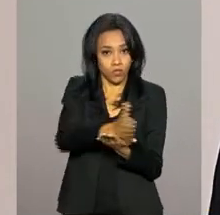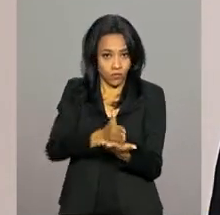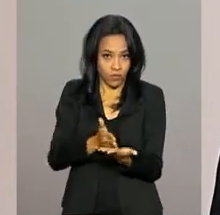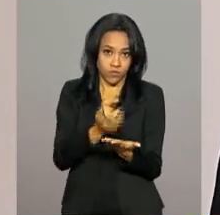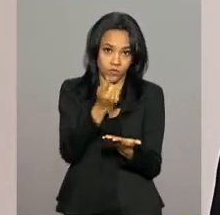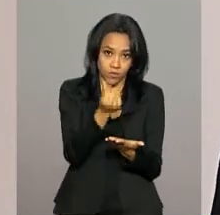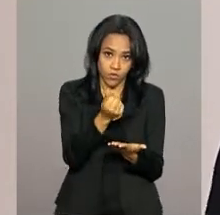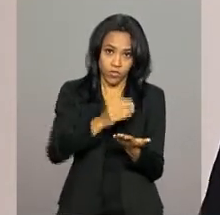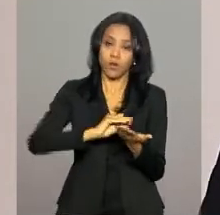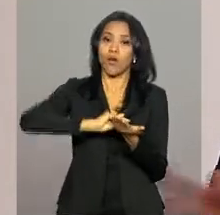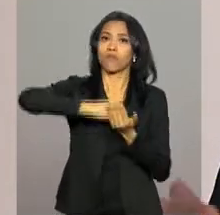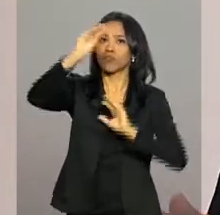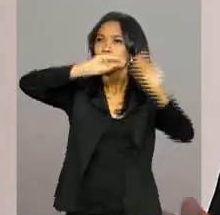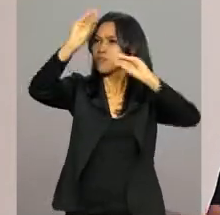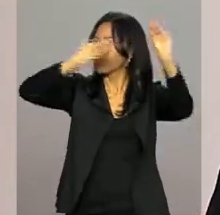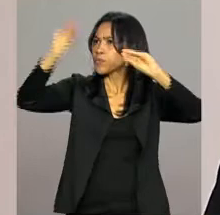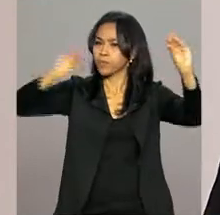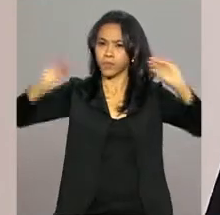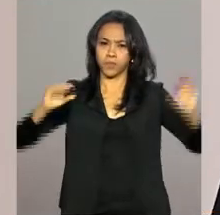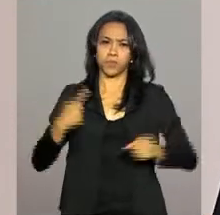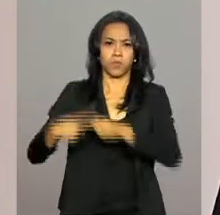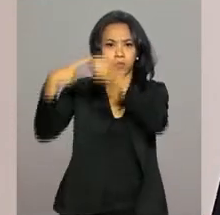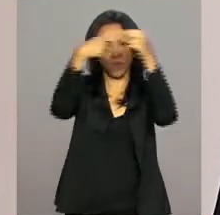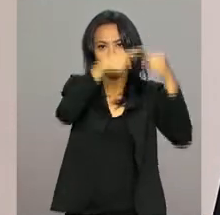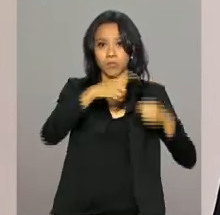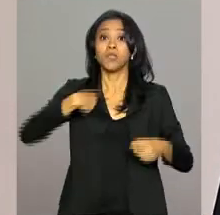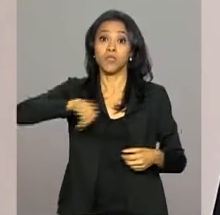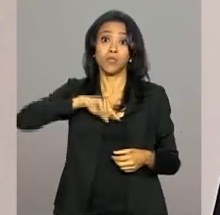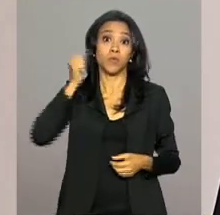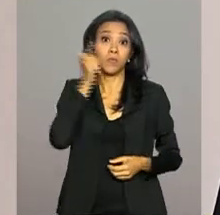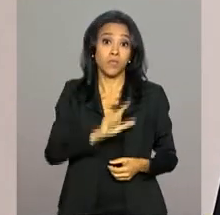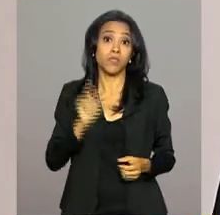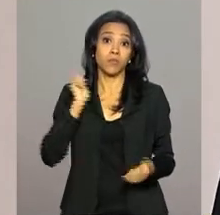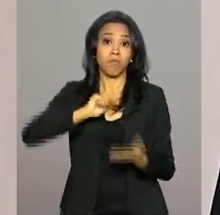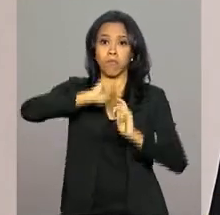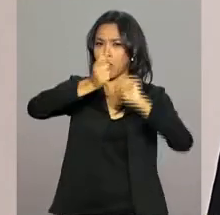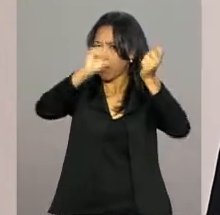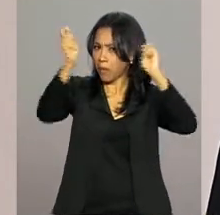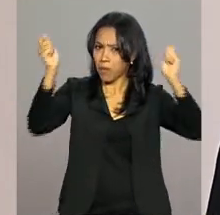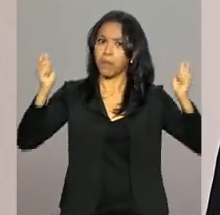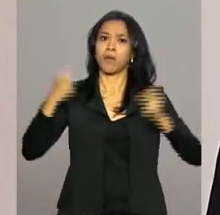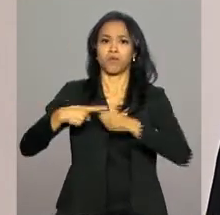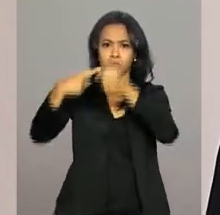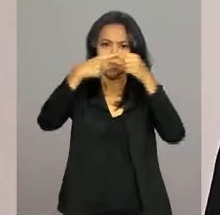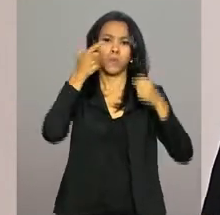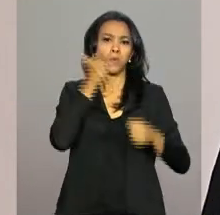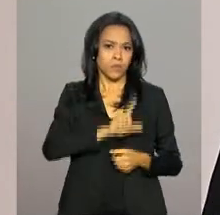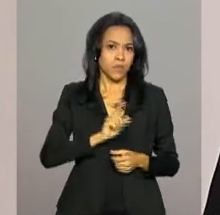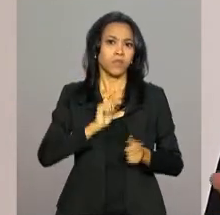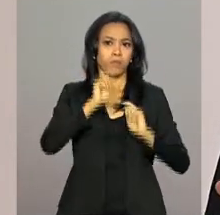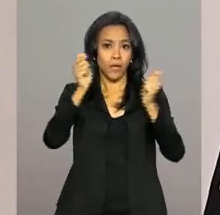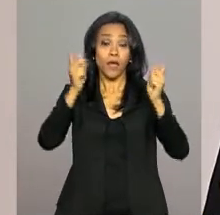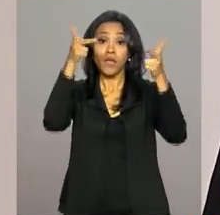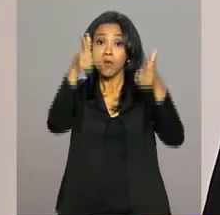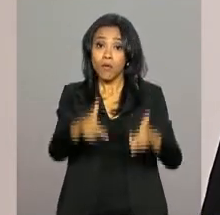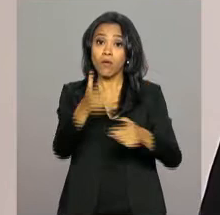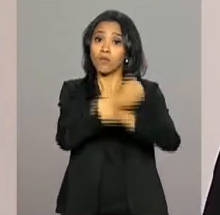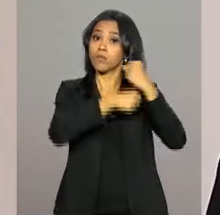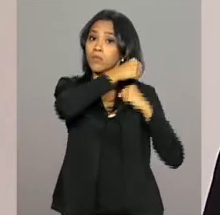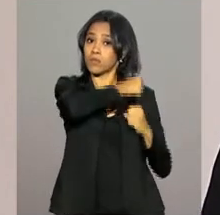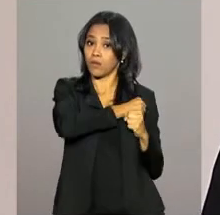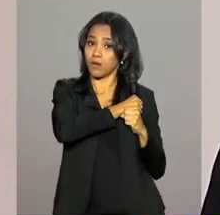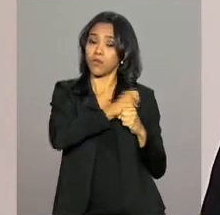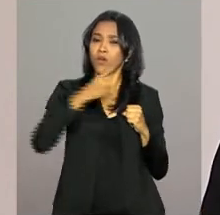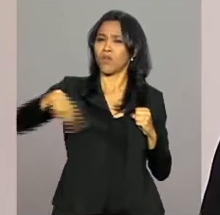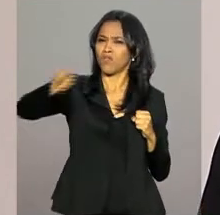a multa e com isso eles puderam fechar os seus balanços de igual maneira ocorreu agora no ano passado no ano passado